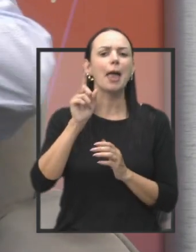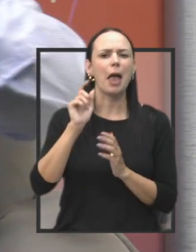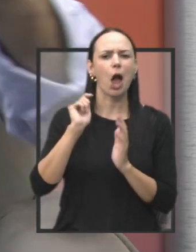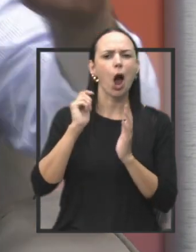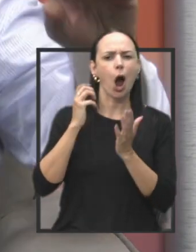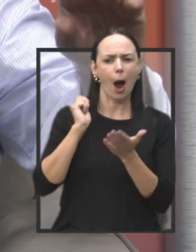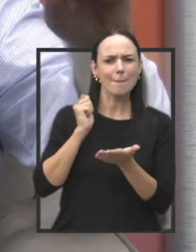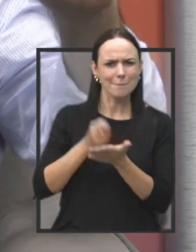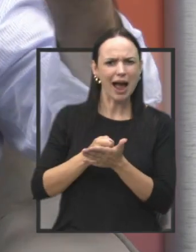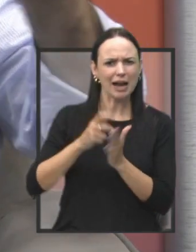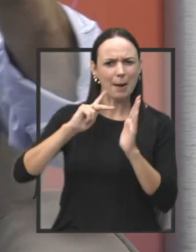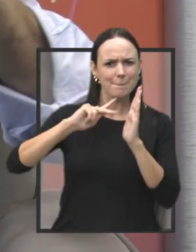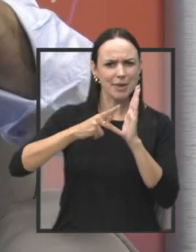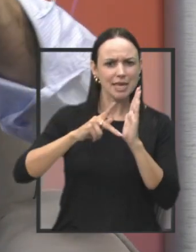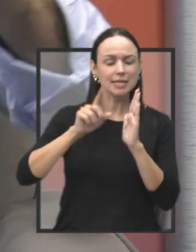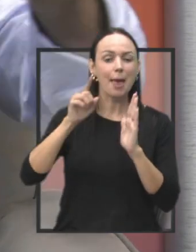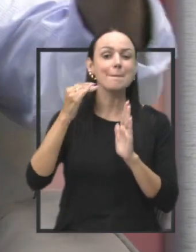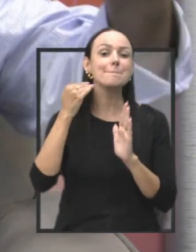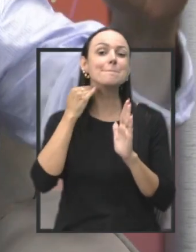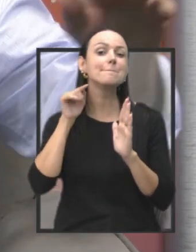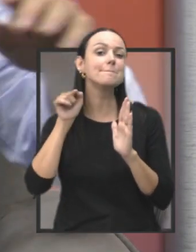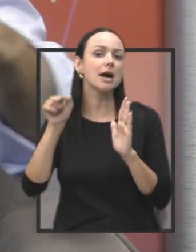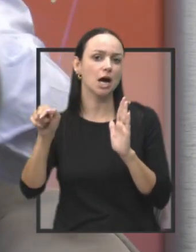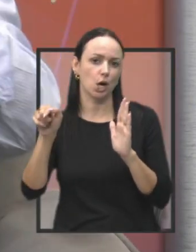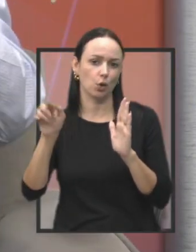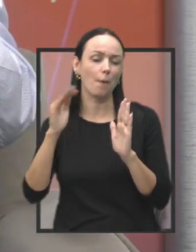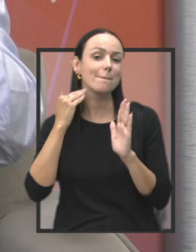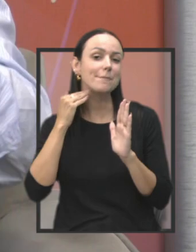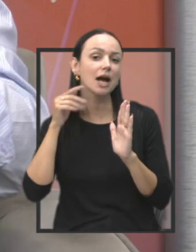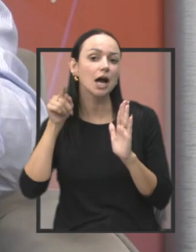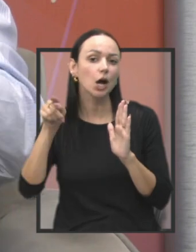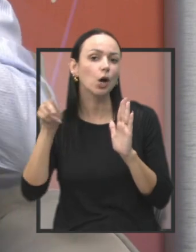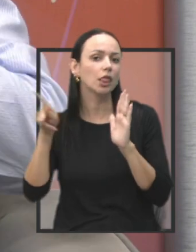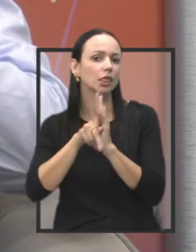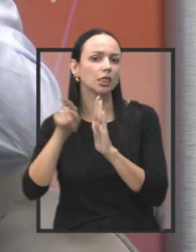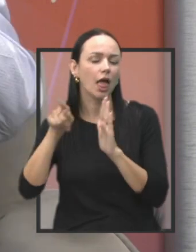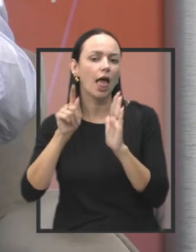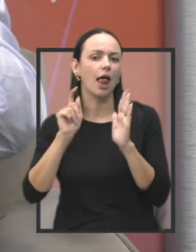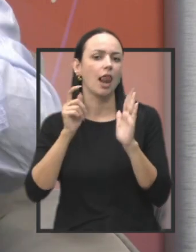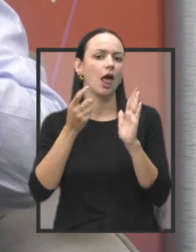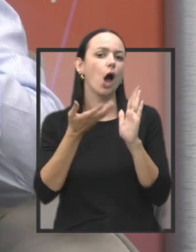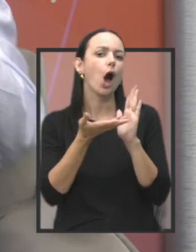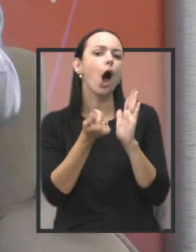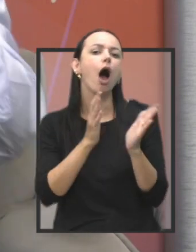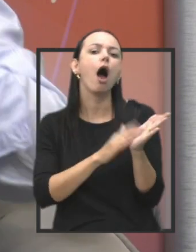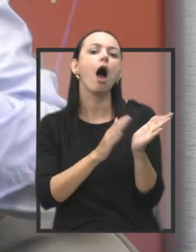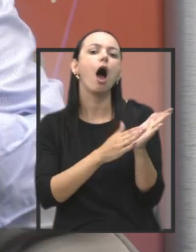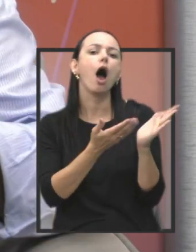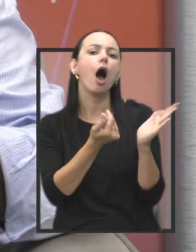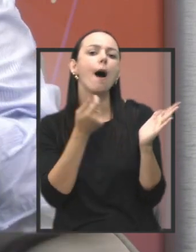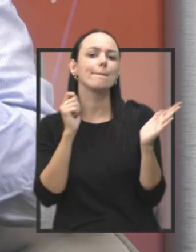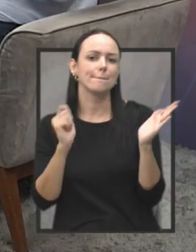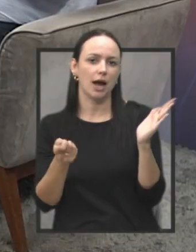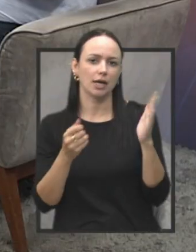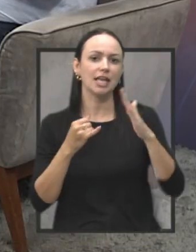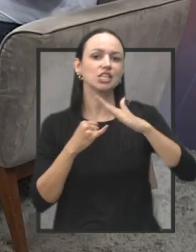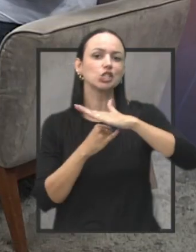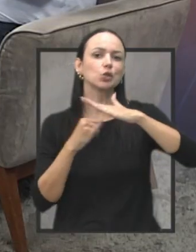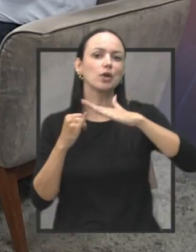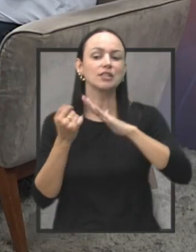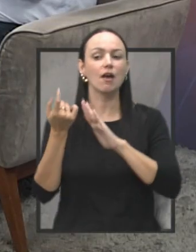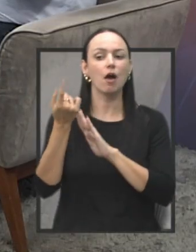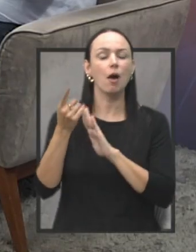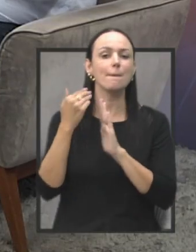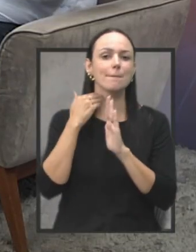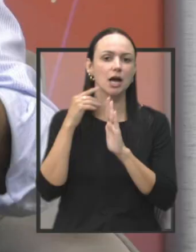instituição bancária. Ela pode pôr uma tabela lá de cobrar o PIX, aí é uma questão comercial. Instituição